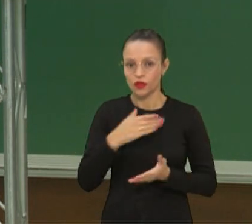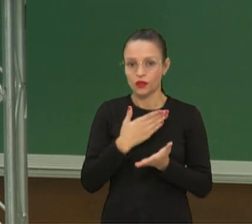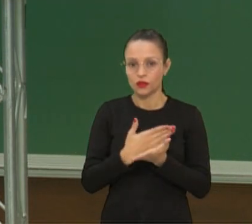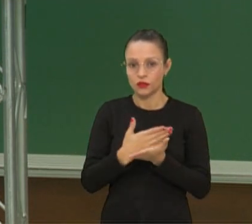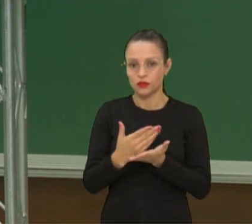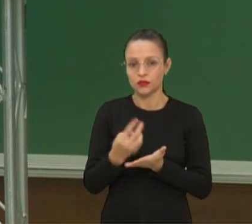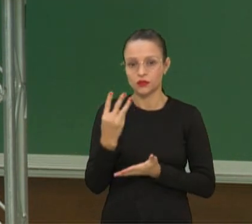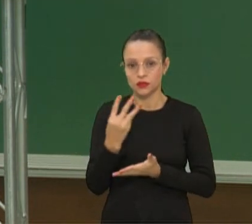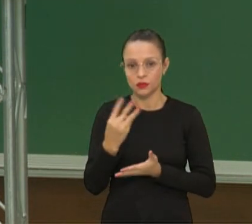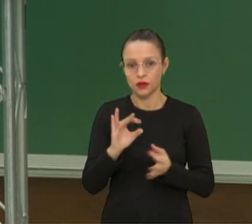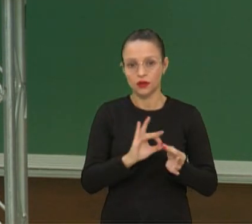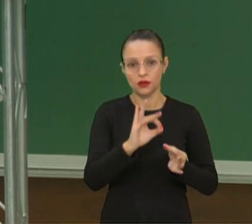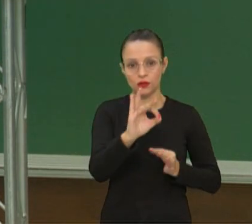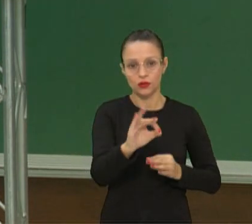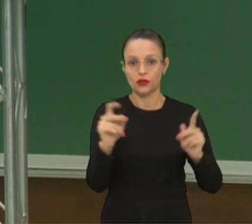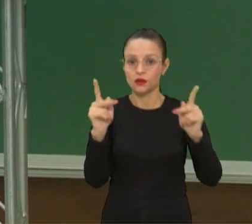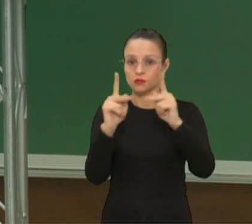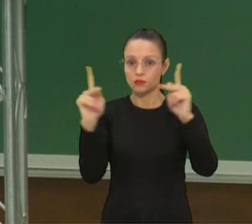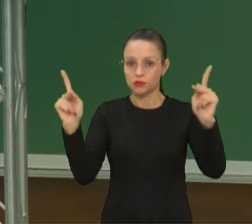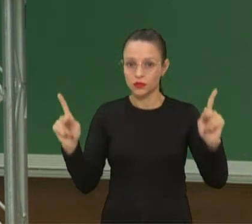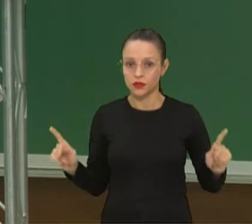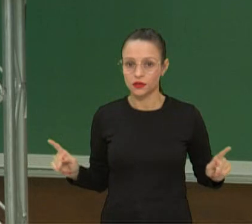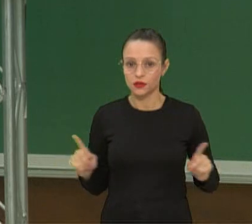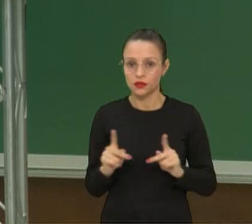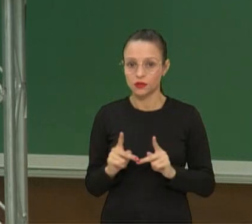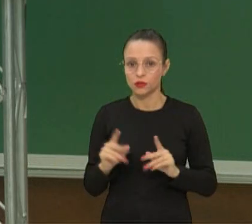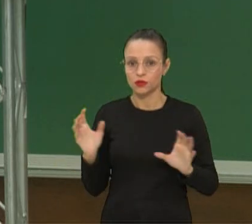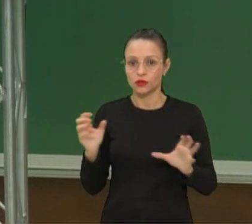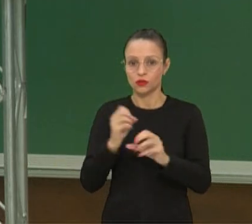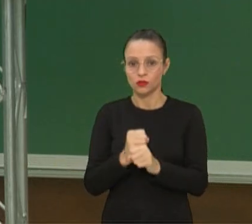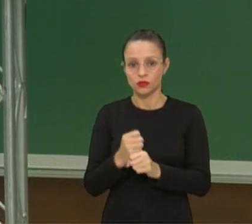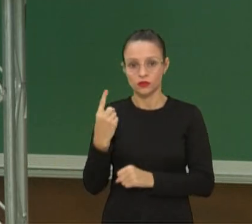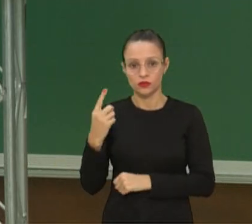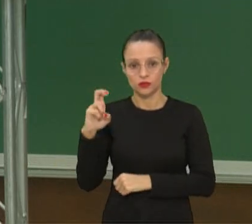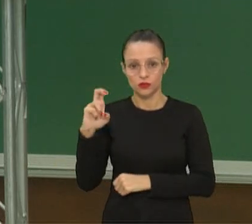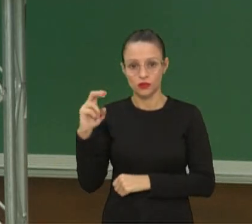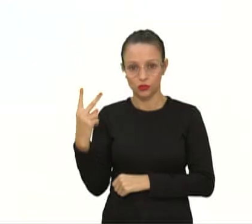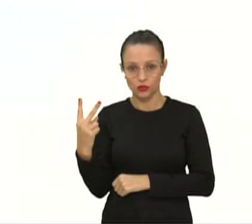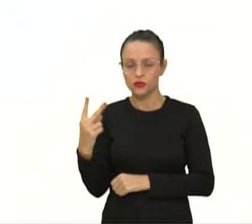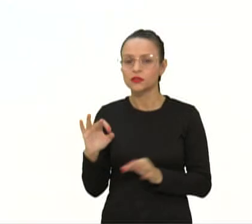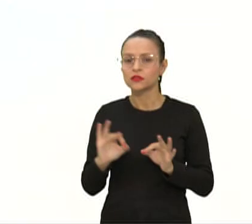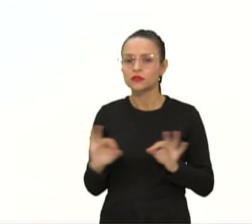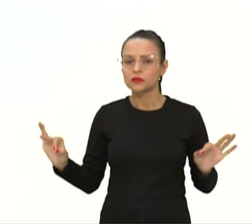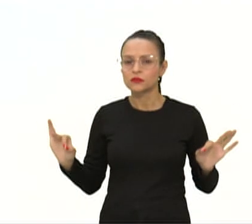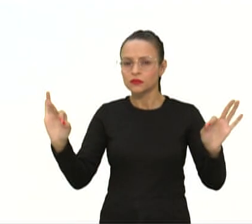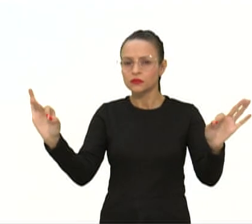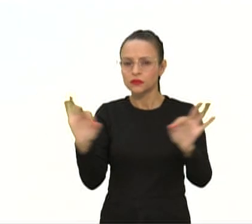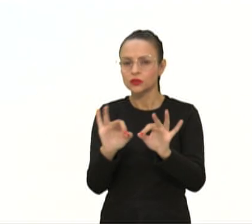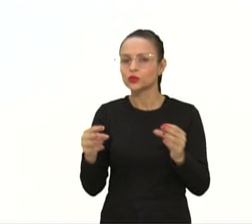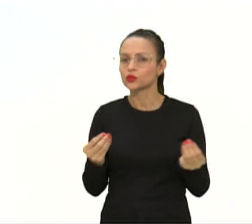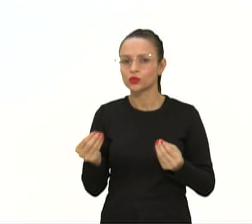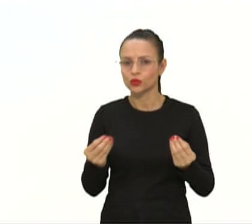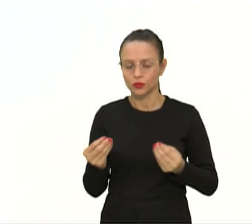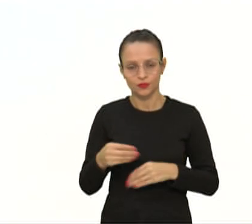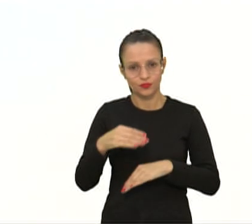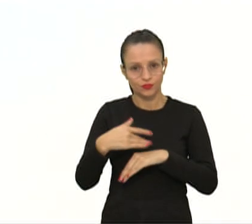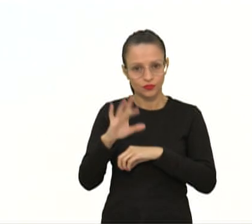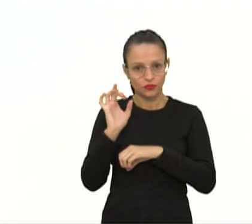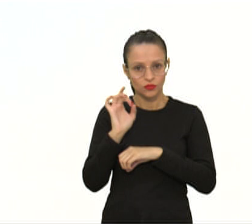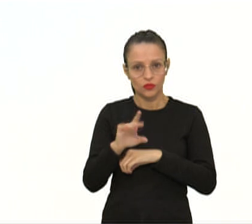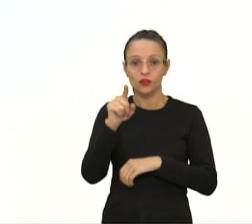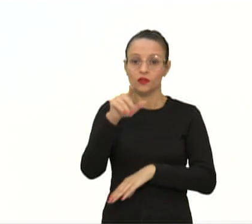o perímetro for 152, quais são as dimensões desse terreno? Tem aí esse exercício. Vou te dar uma dica para resolver.